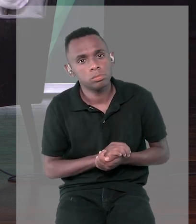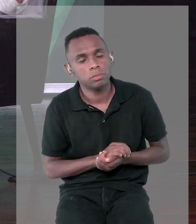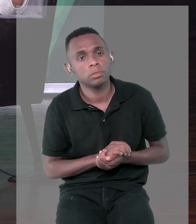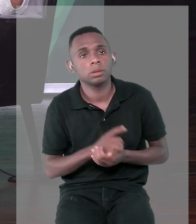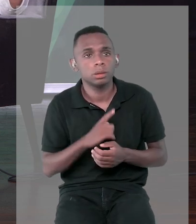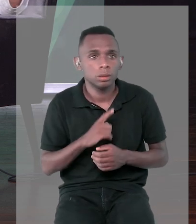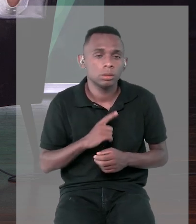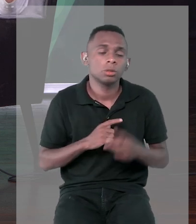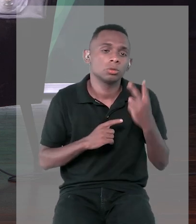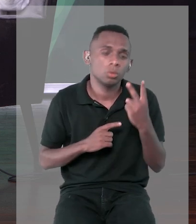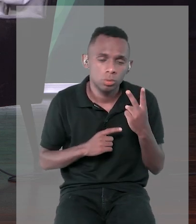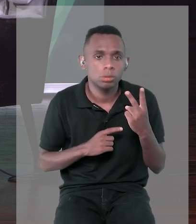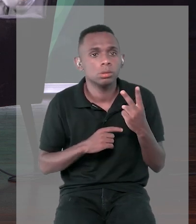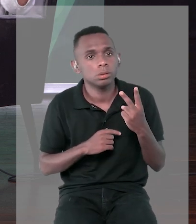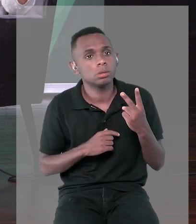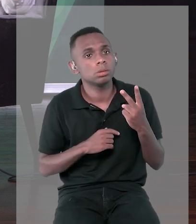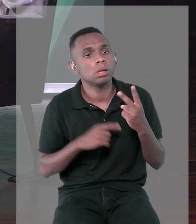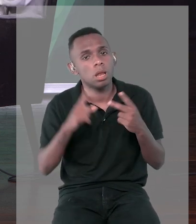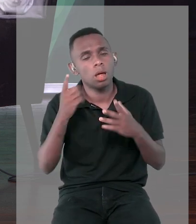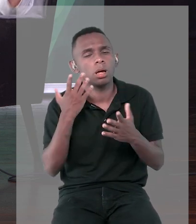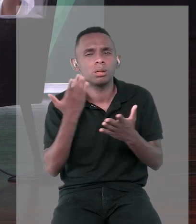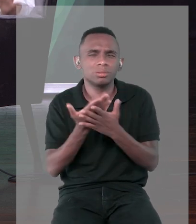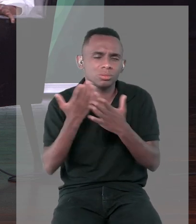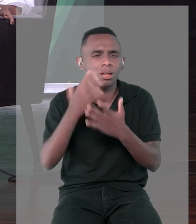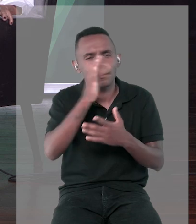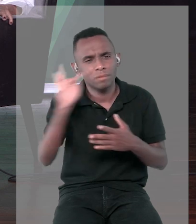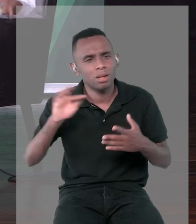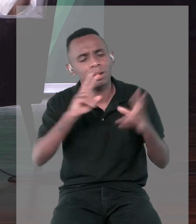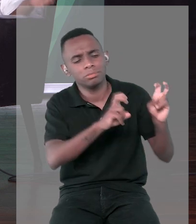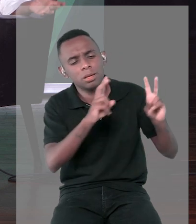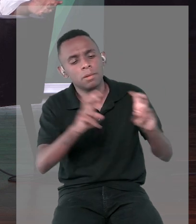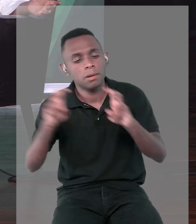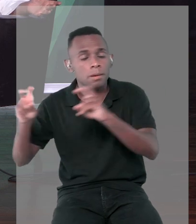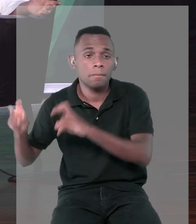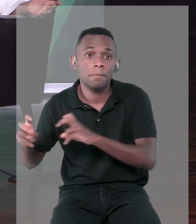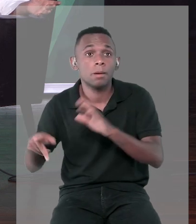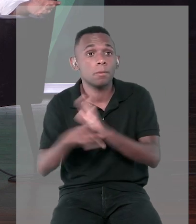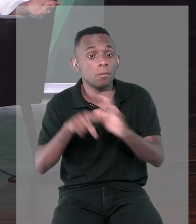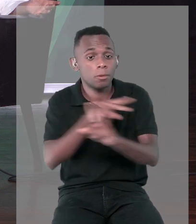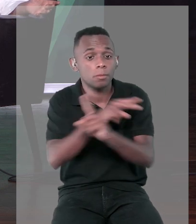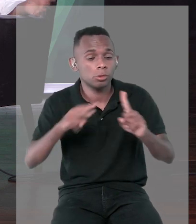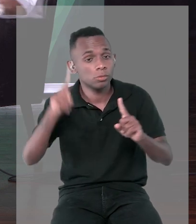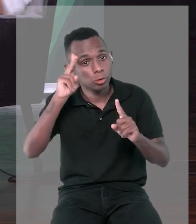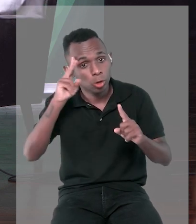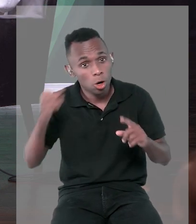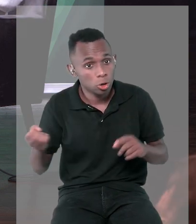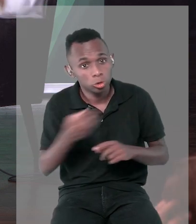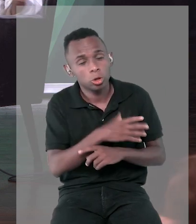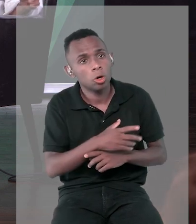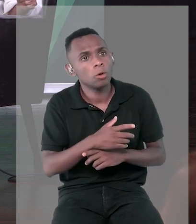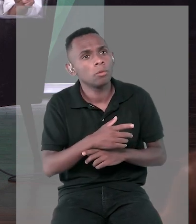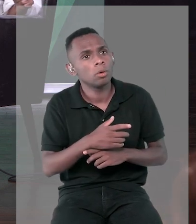ela tinha 2 engenhos, né? Ela foi educada na França, aí tem uma série de coisas interessantes do ponto de vista da história cultural. Dava